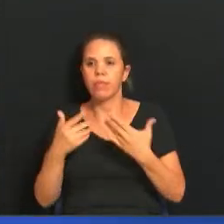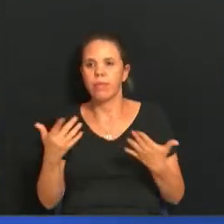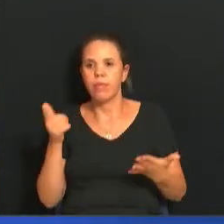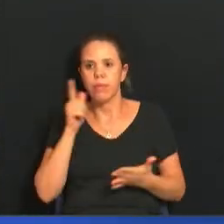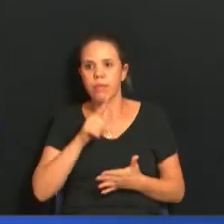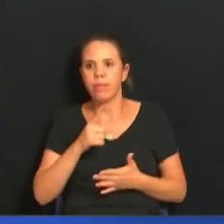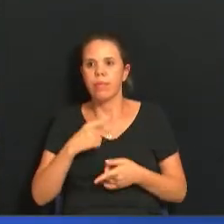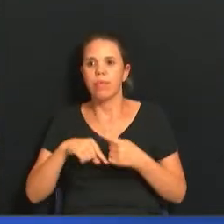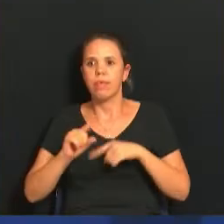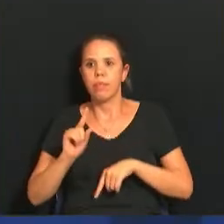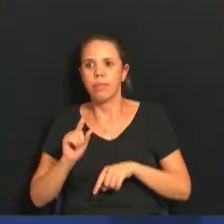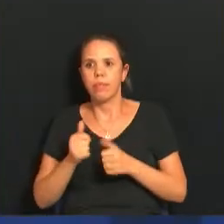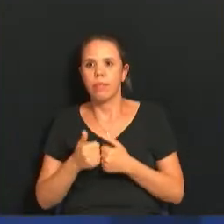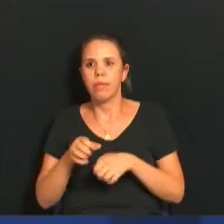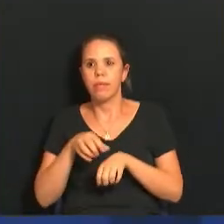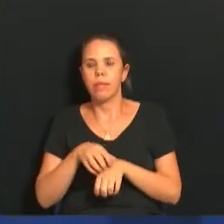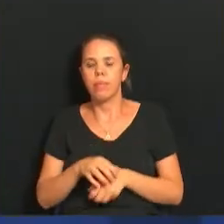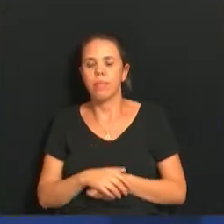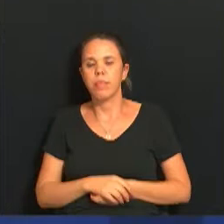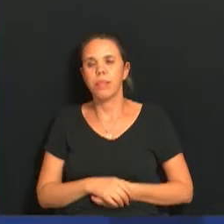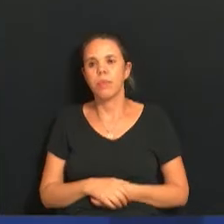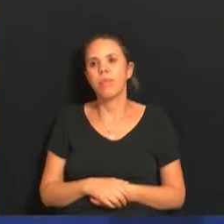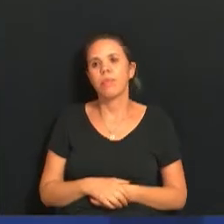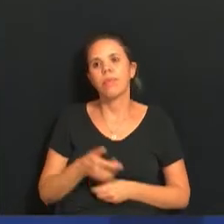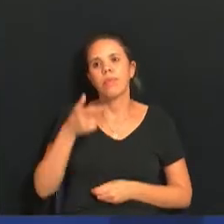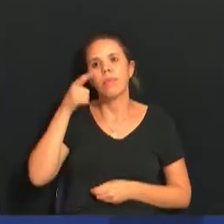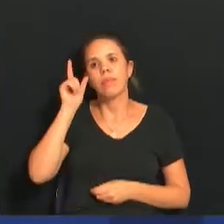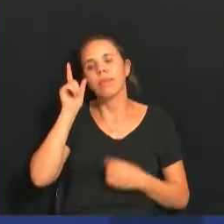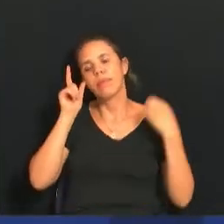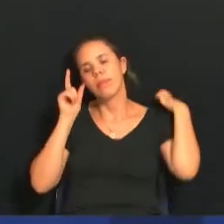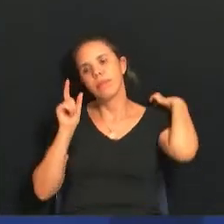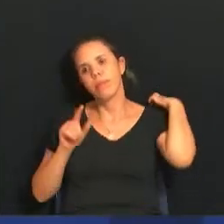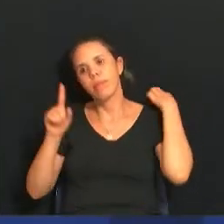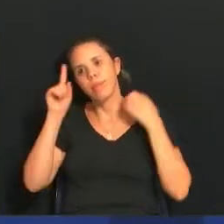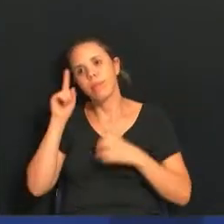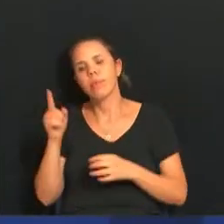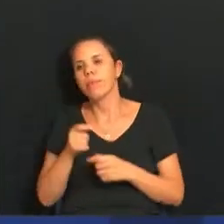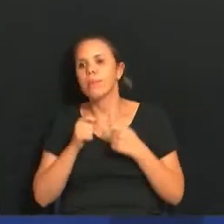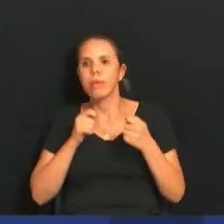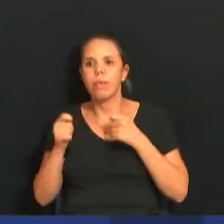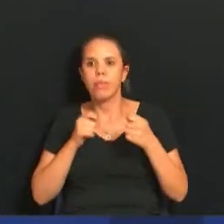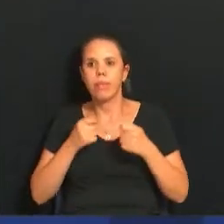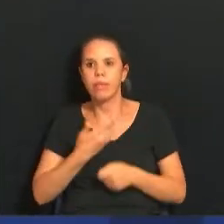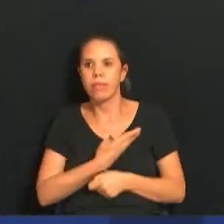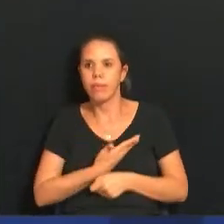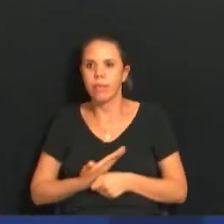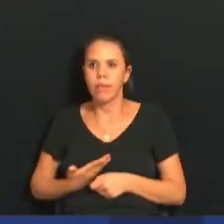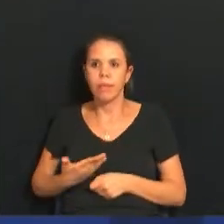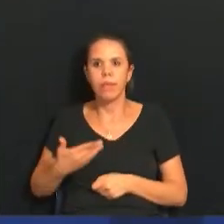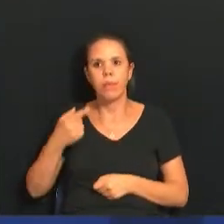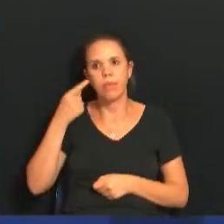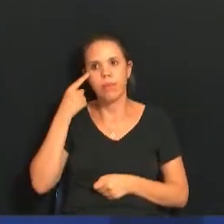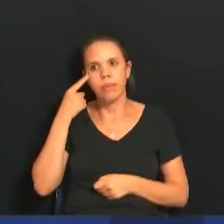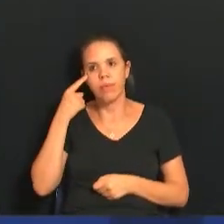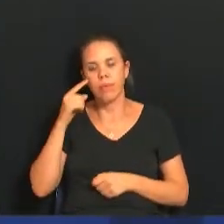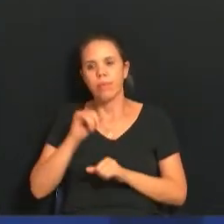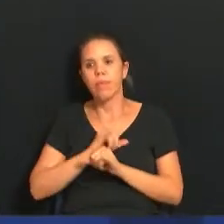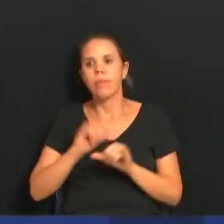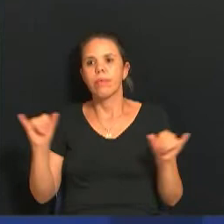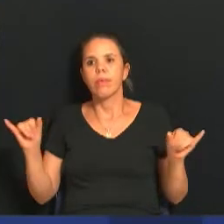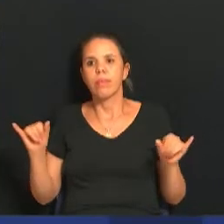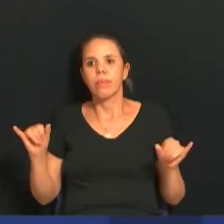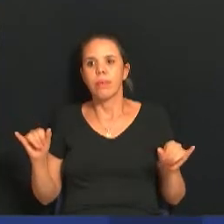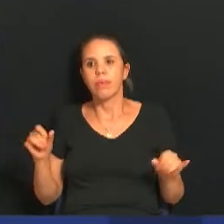do transporte público. E ontem também foi dia de coletiva do governo do estado e foi anunciado que